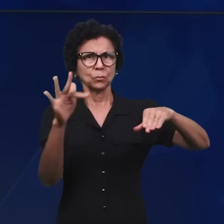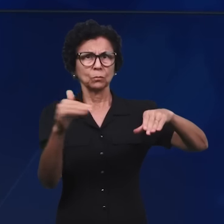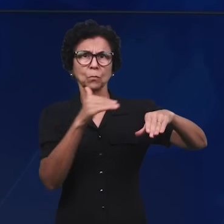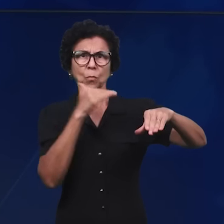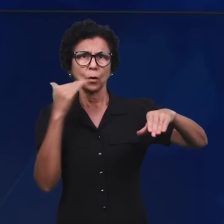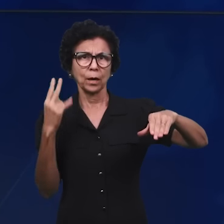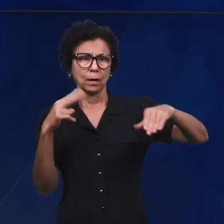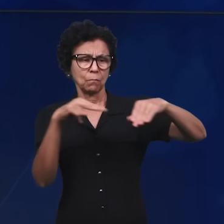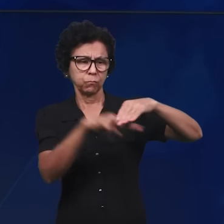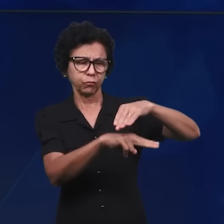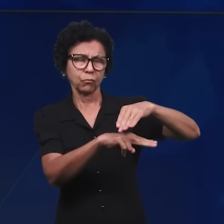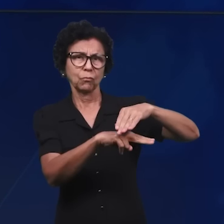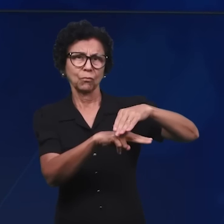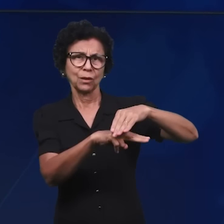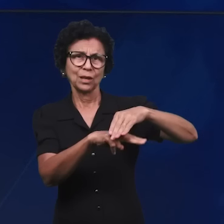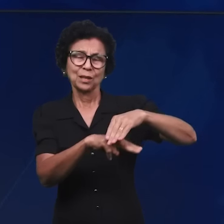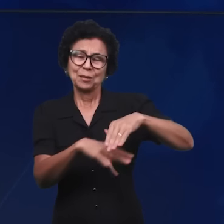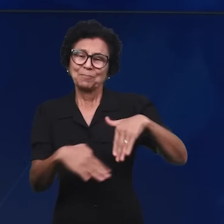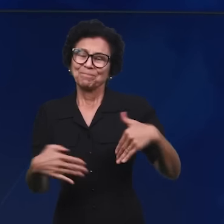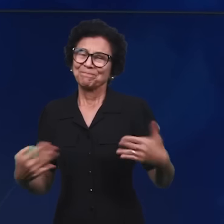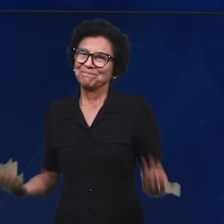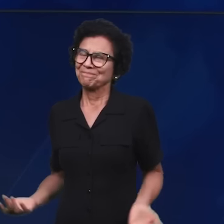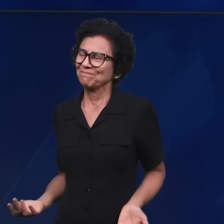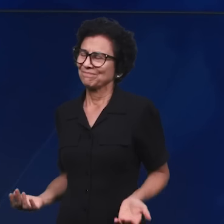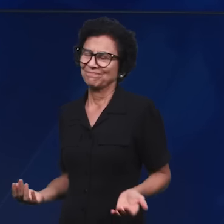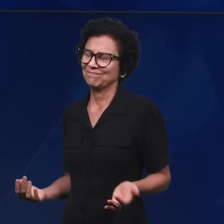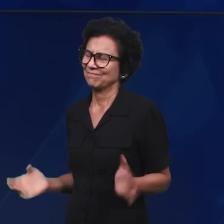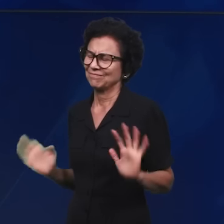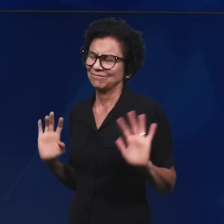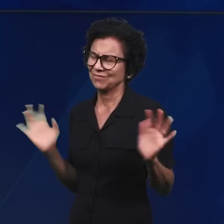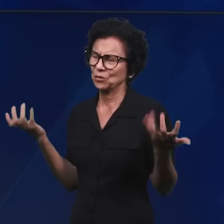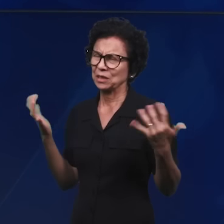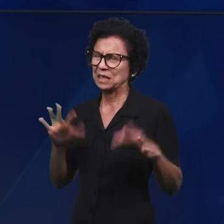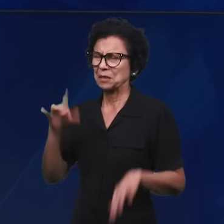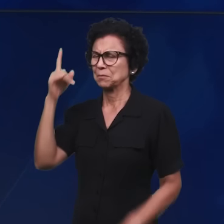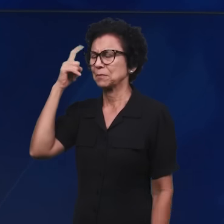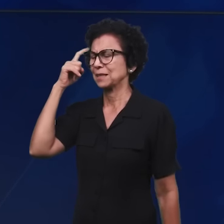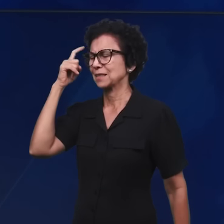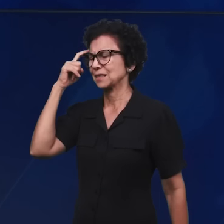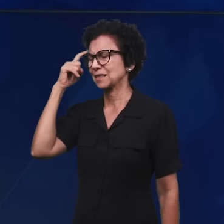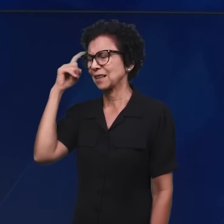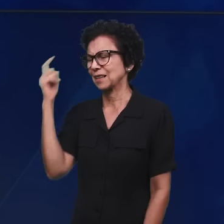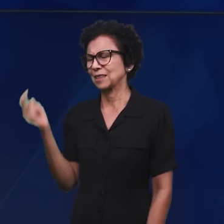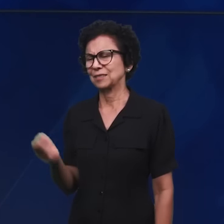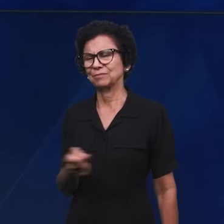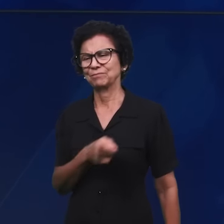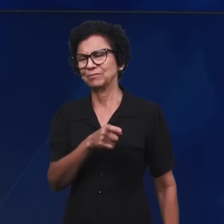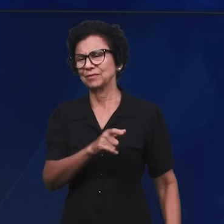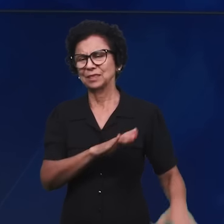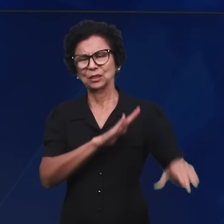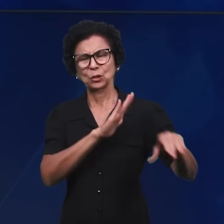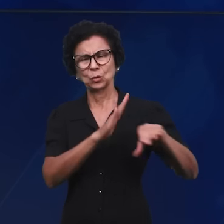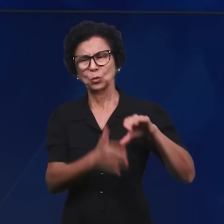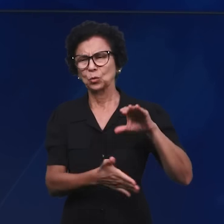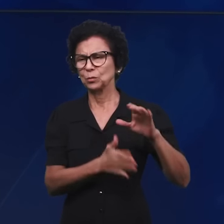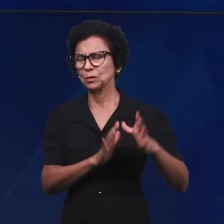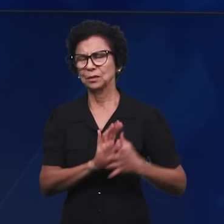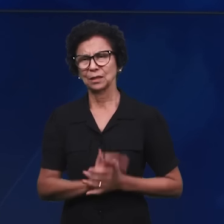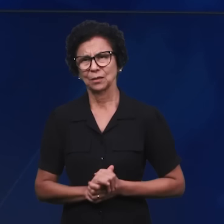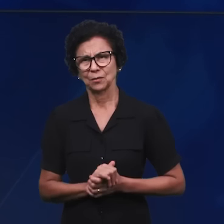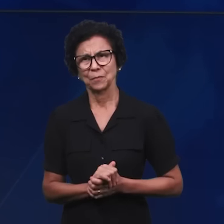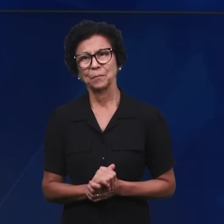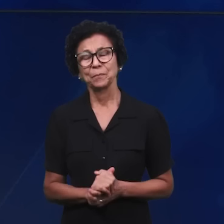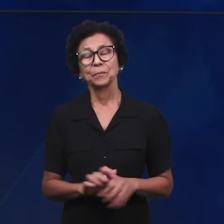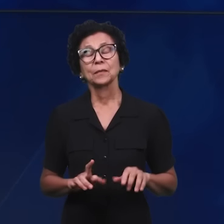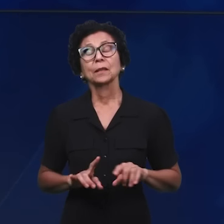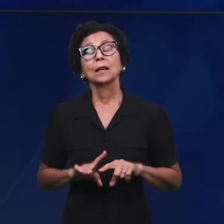agora ele não queria mais pensar naquele túmulo, porque isso não era mais uma verdade para ele. Ele não